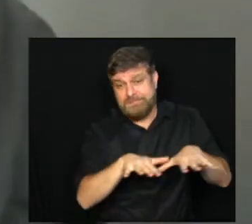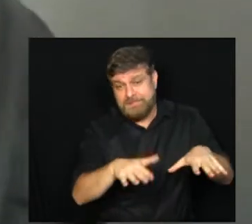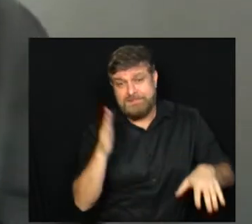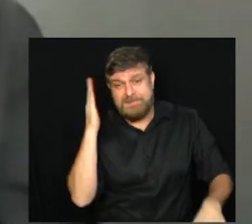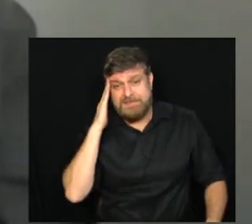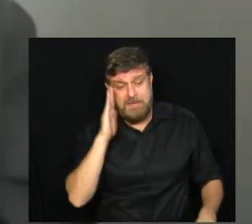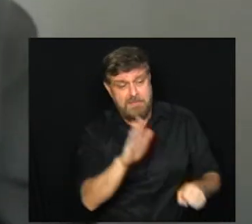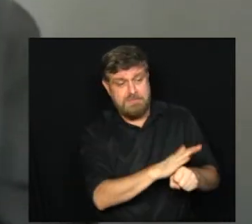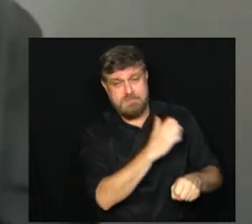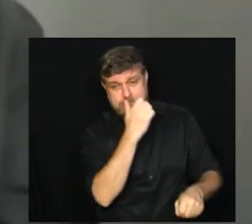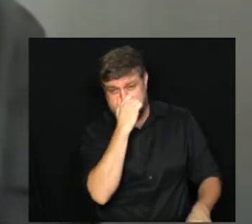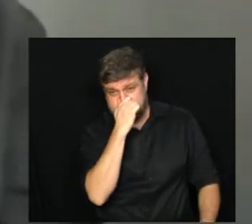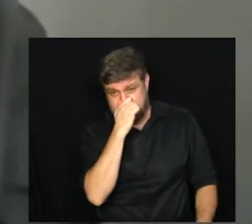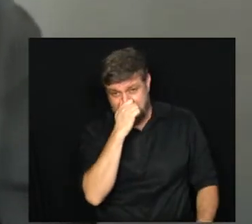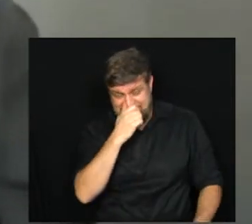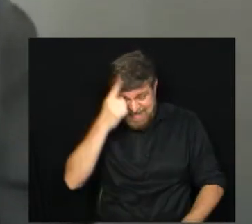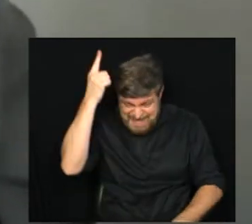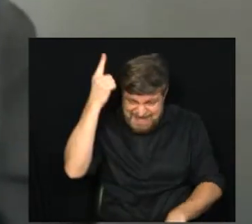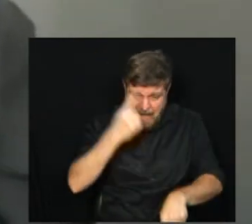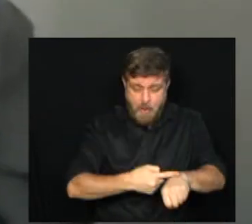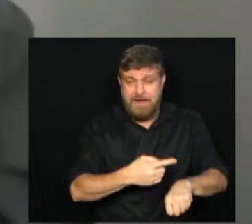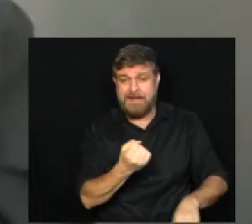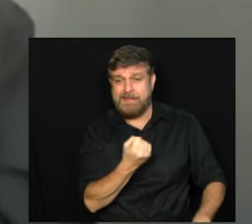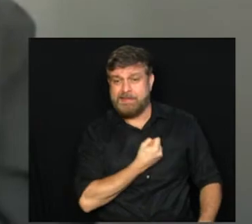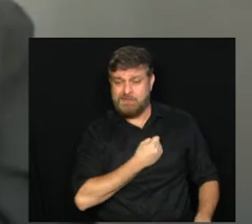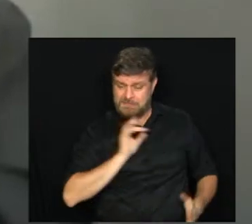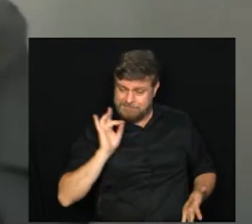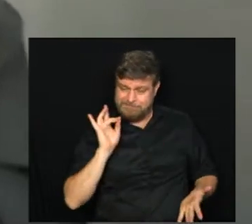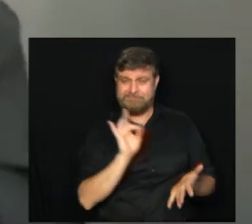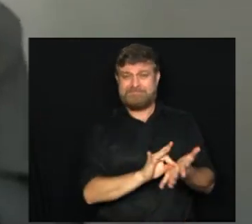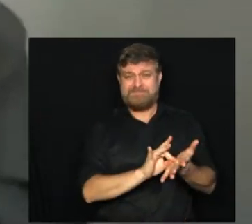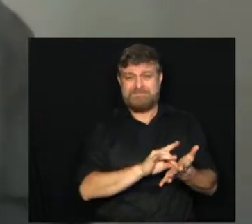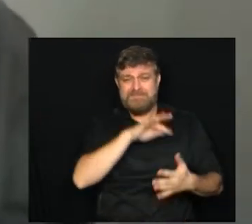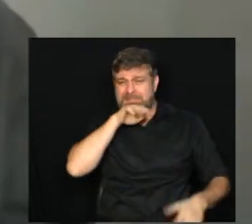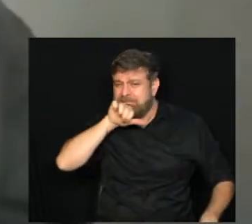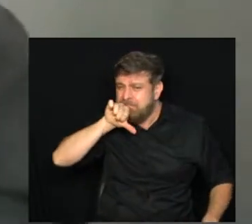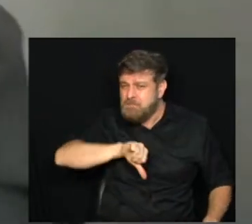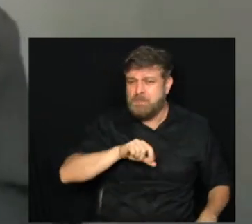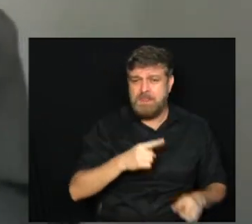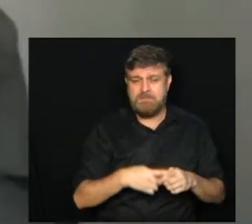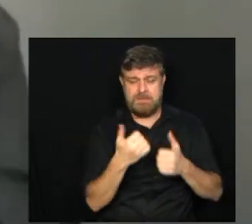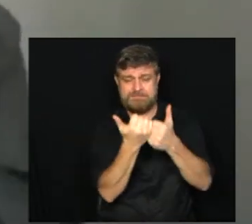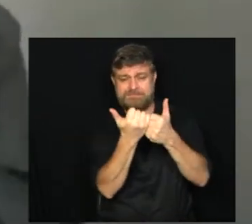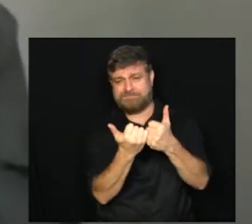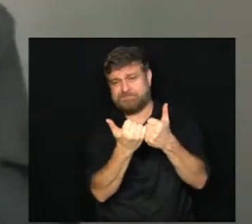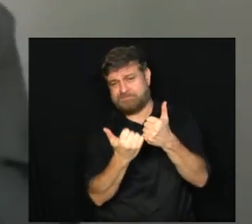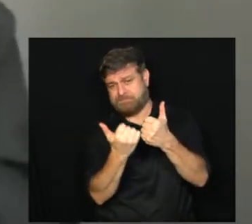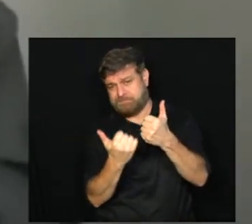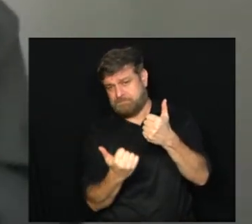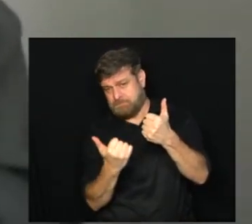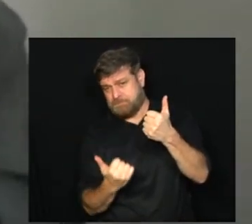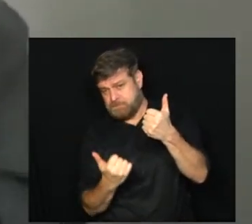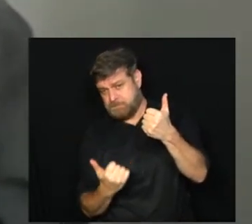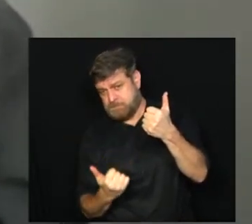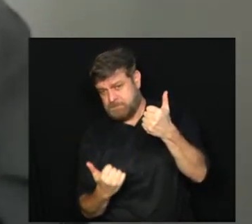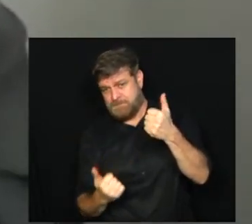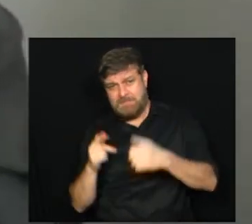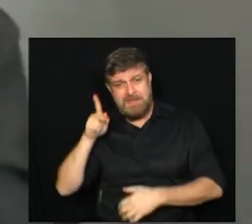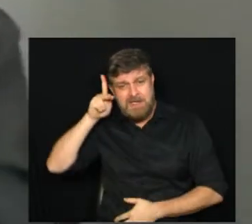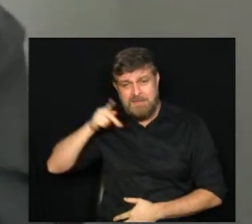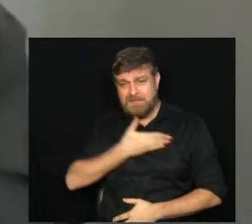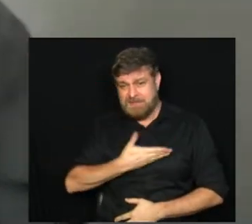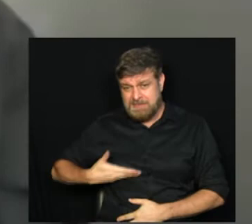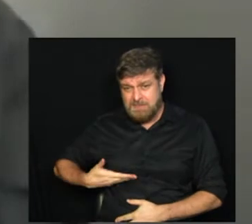boom, na hora que surgir esse número real, vai ser muito pior, porque às vezes a gente retrocede nessa política pública